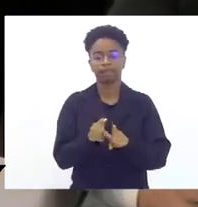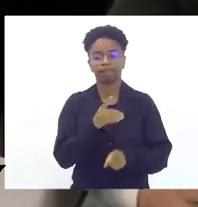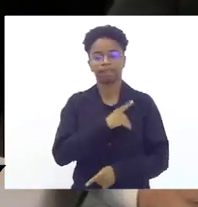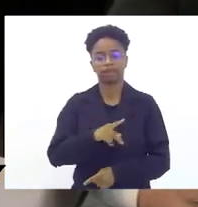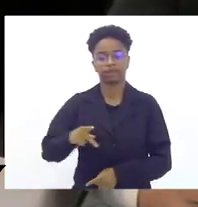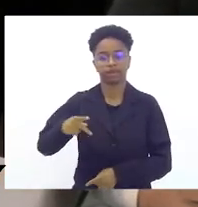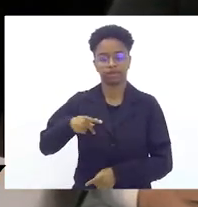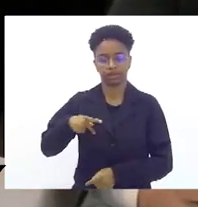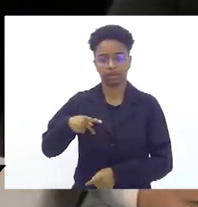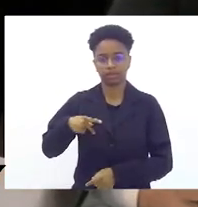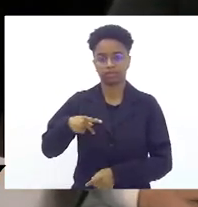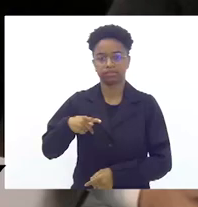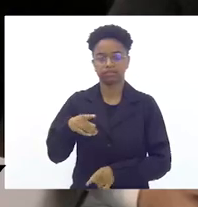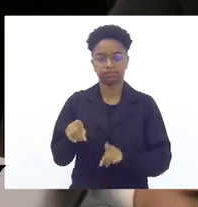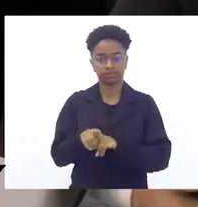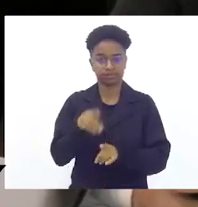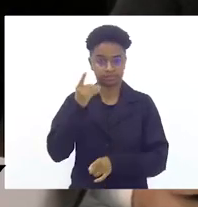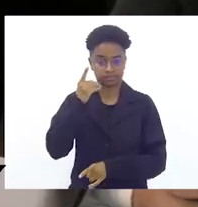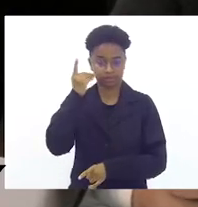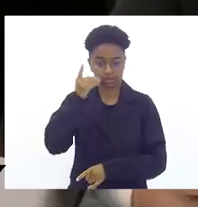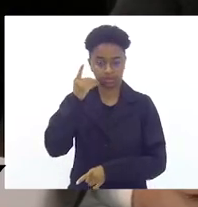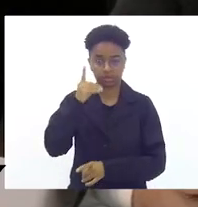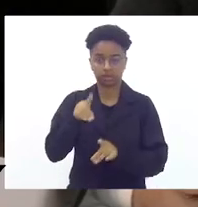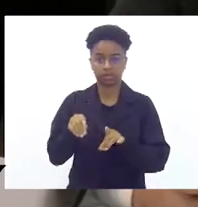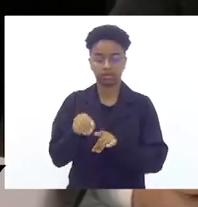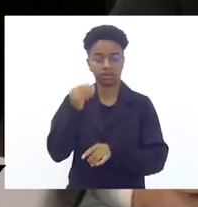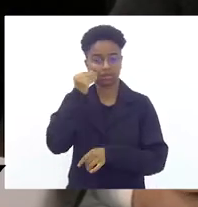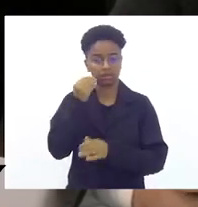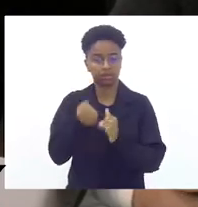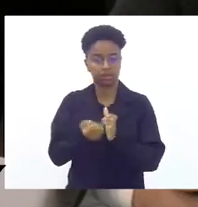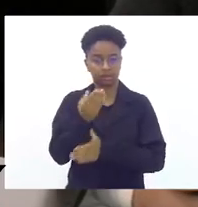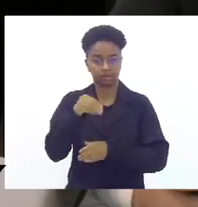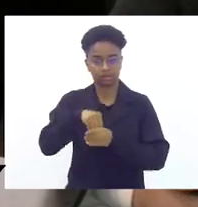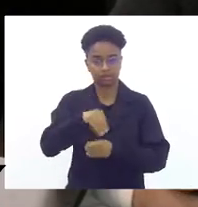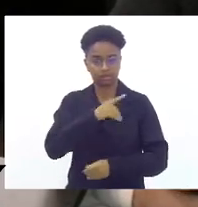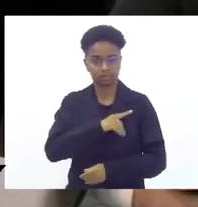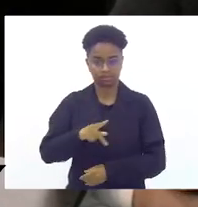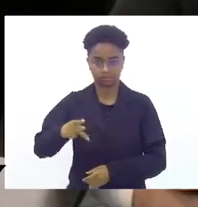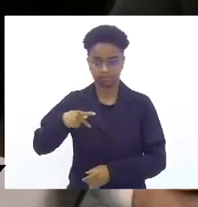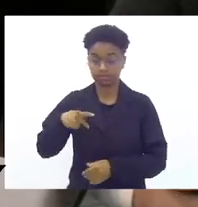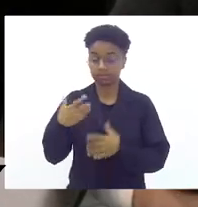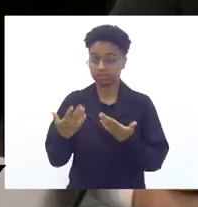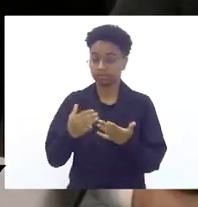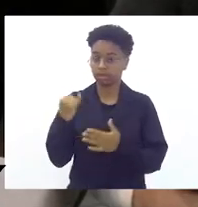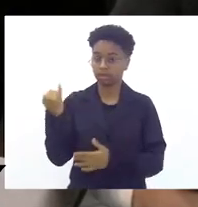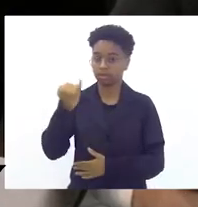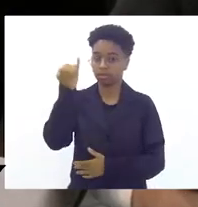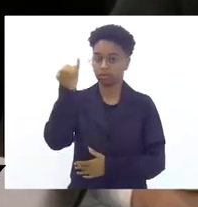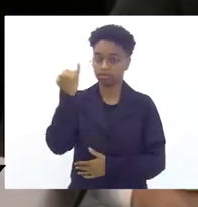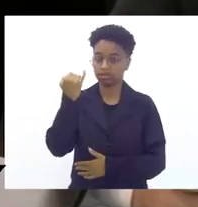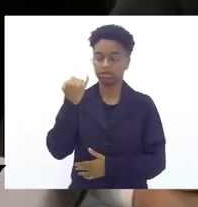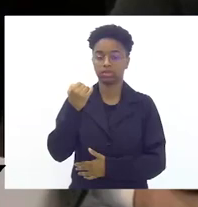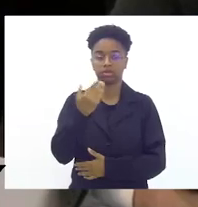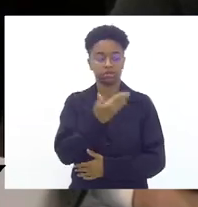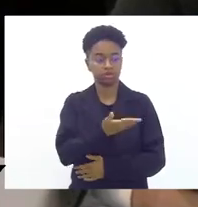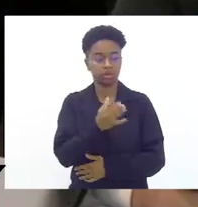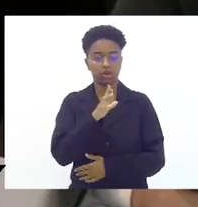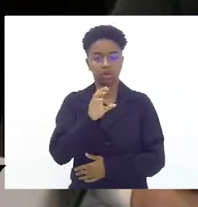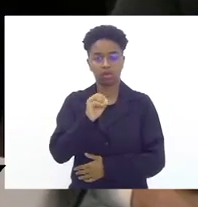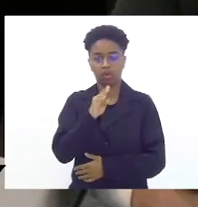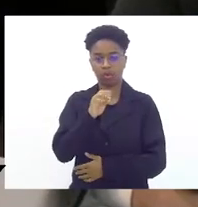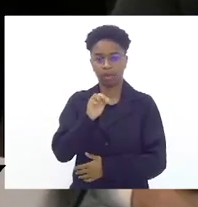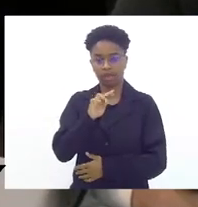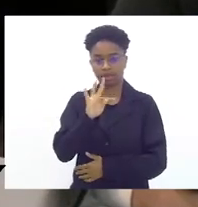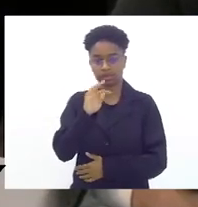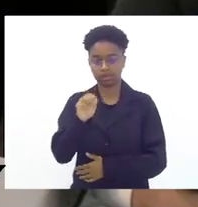Lúcia Helena está também tentando implementar a partir do ano que vem na Defensoria Pública e seria muito muito importante Dra Roberta se pudesse ser